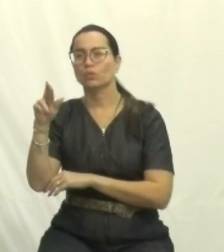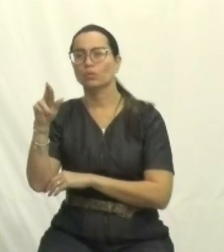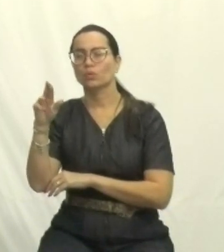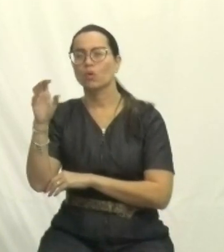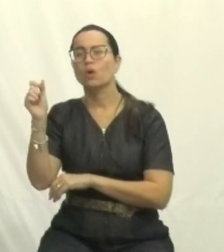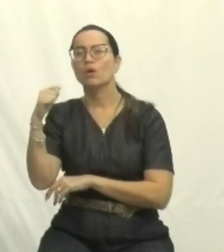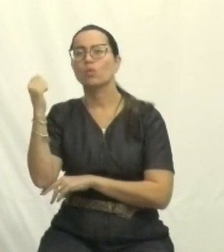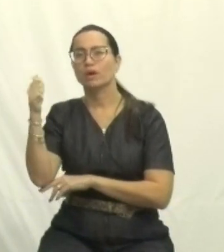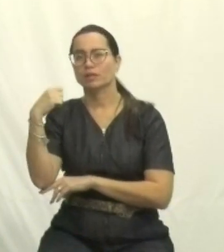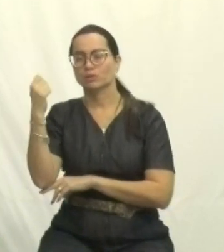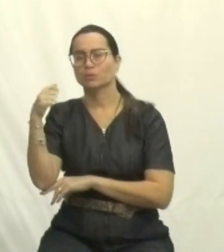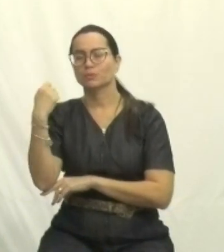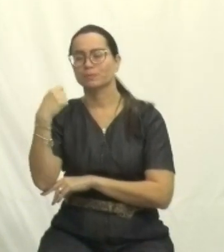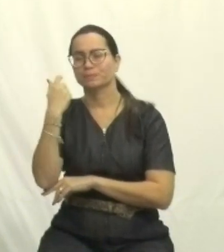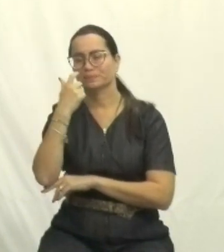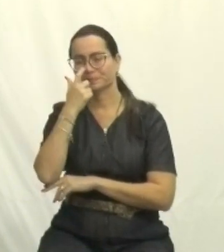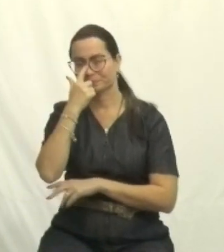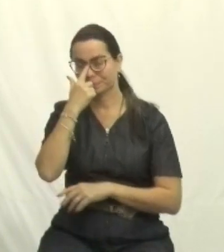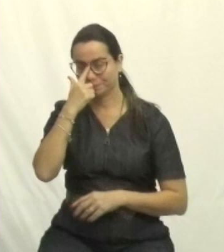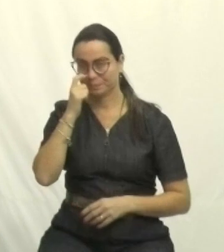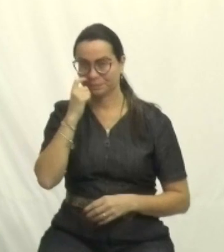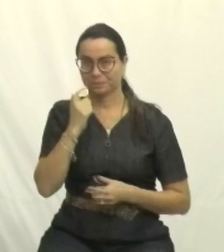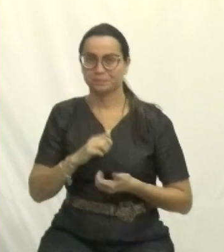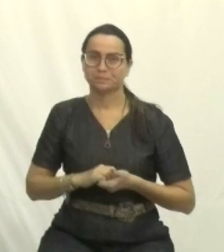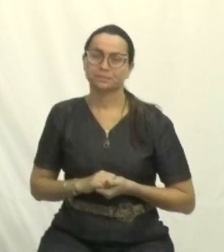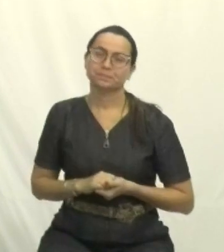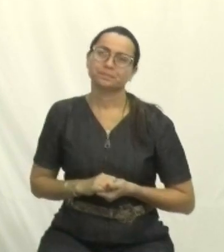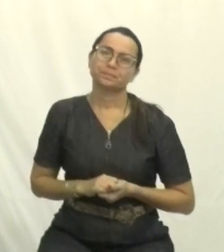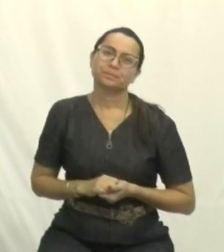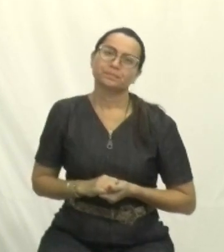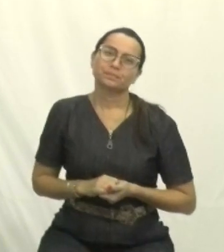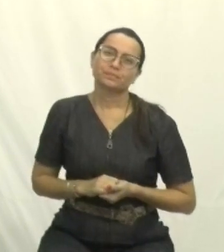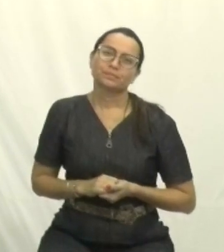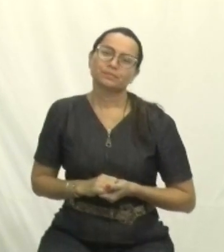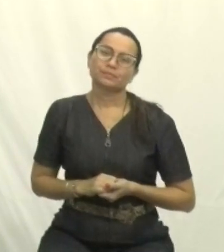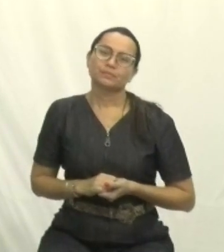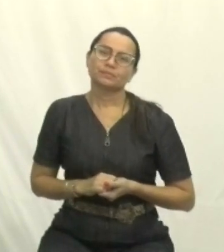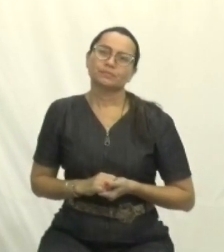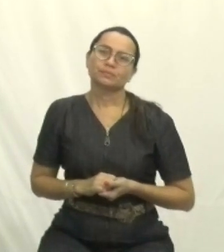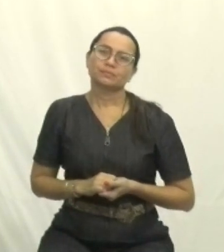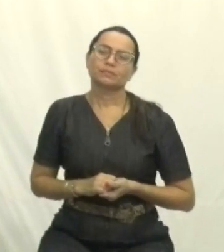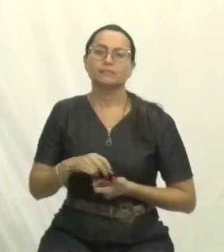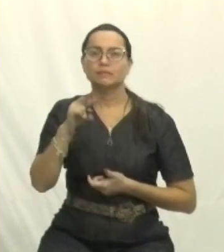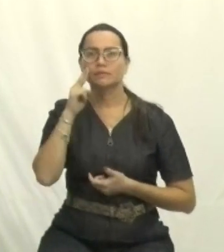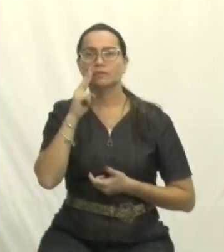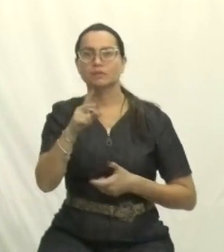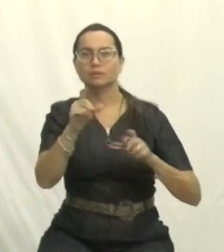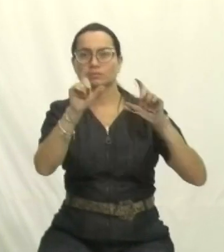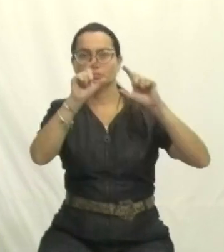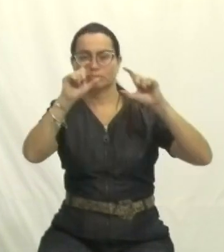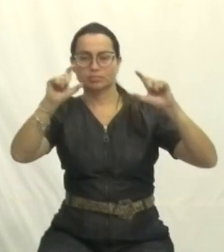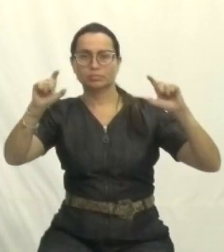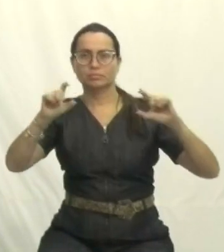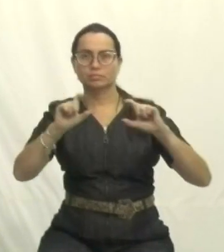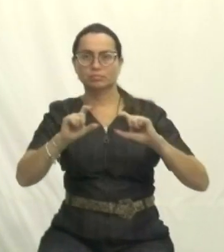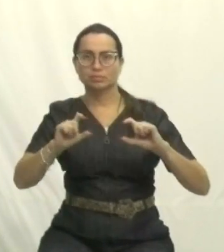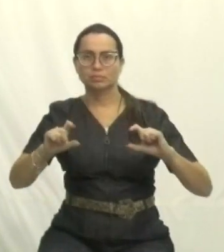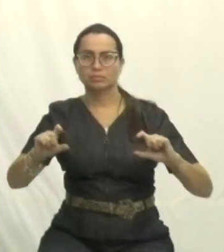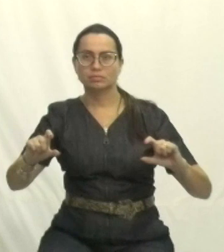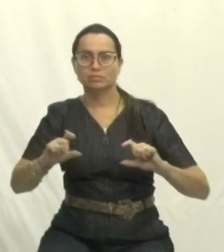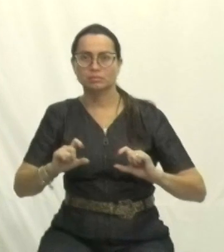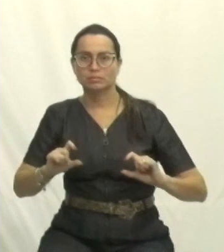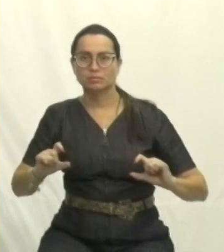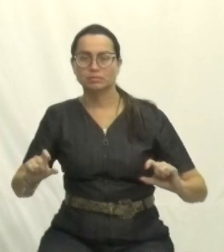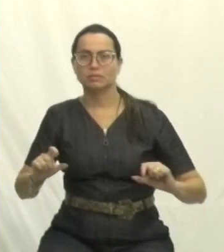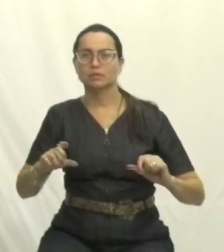é Criciúma, então é a área macro que nós atuamos, e a gente vai reduzindo em áreas menores, né? Então,